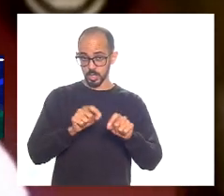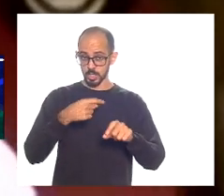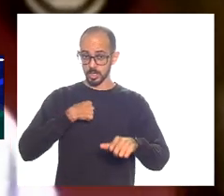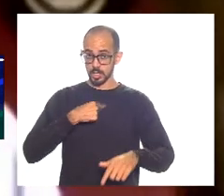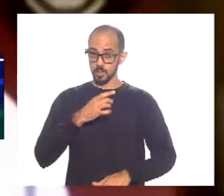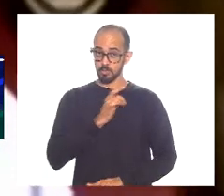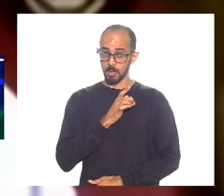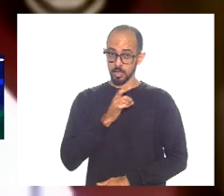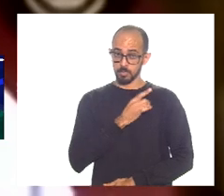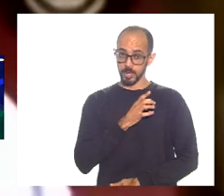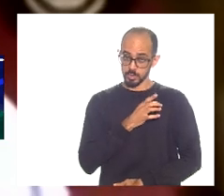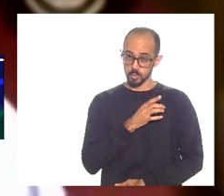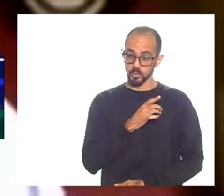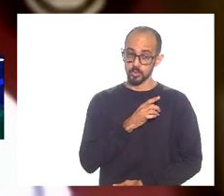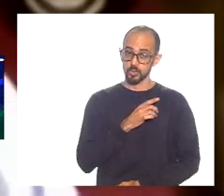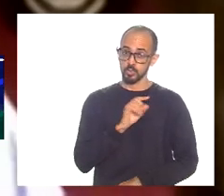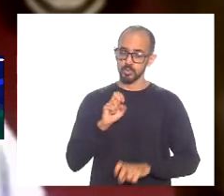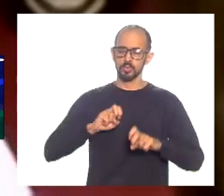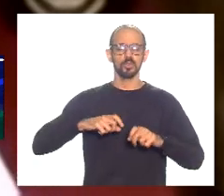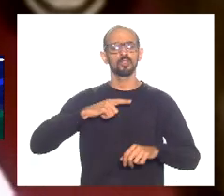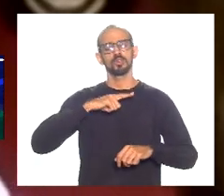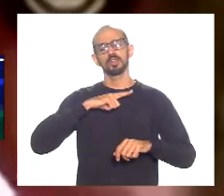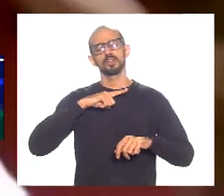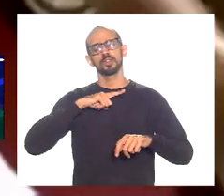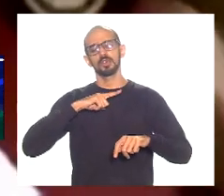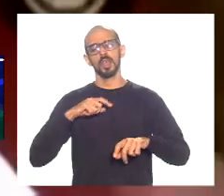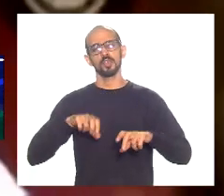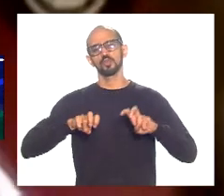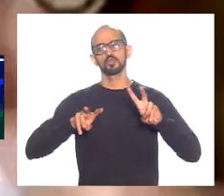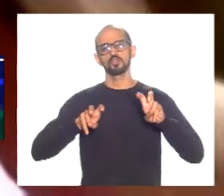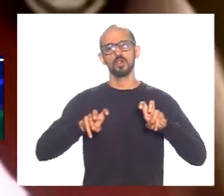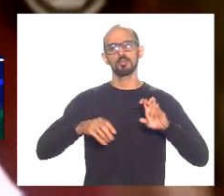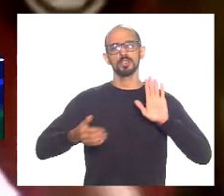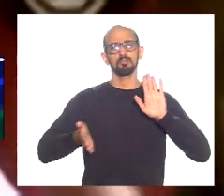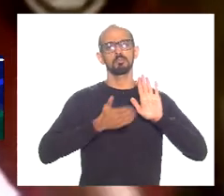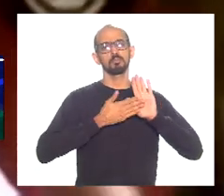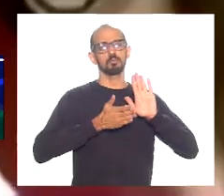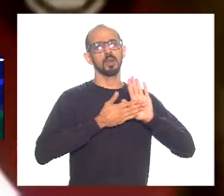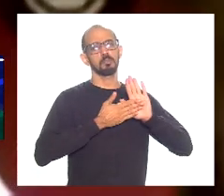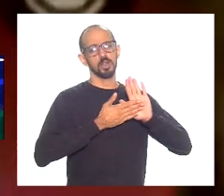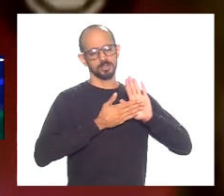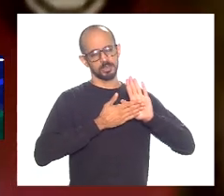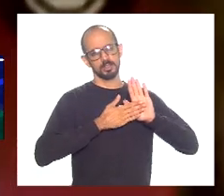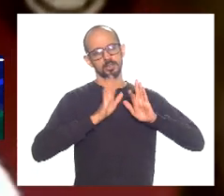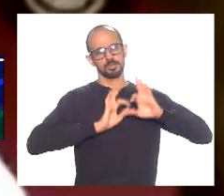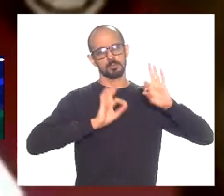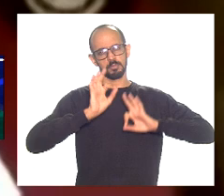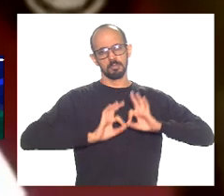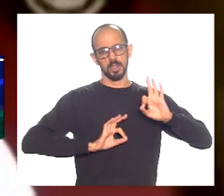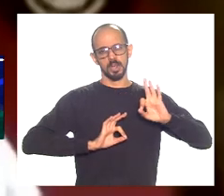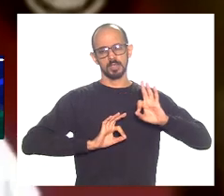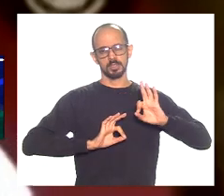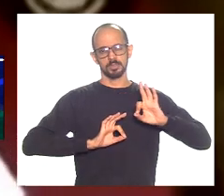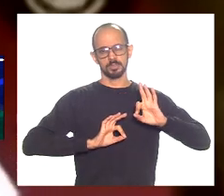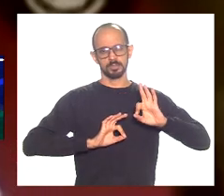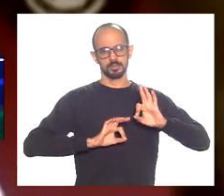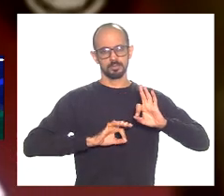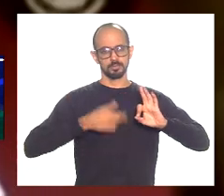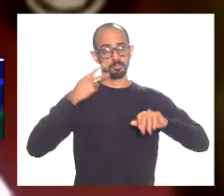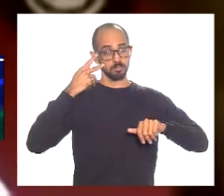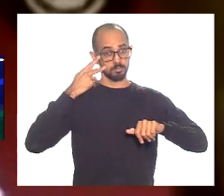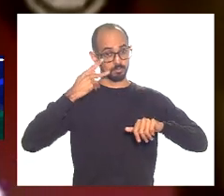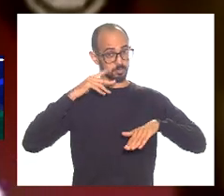tenho em relação a essas propostas que estão sendo preparadas para o